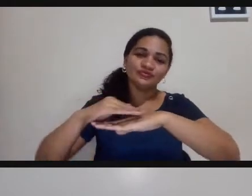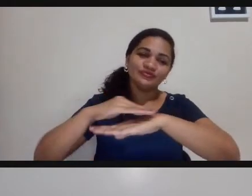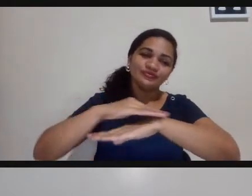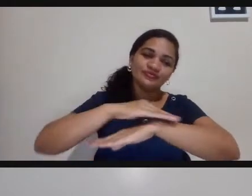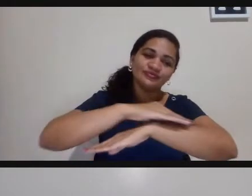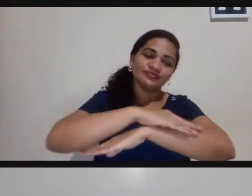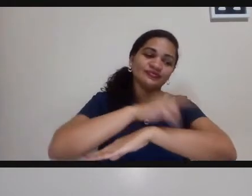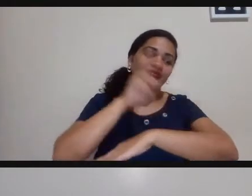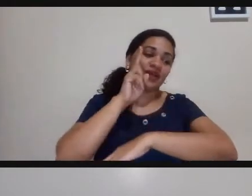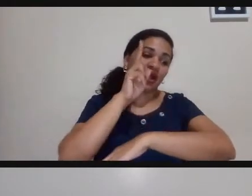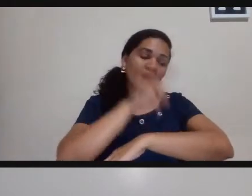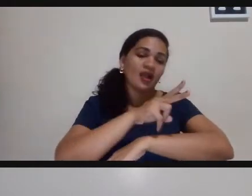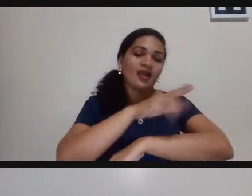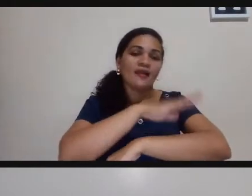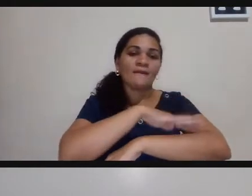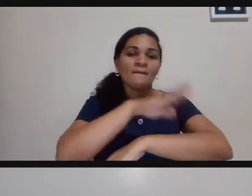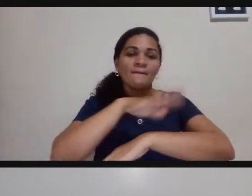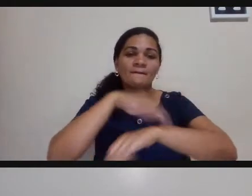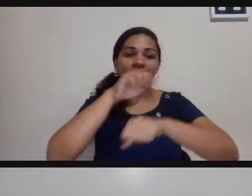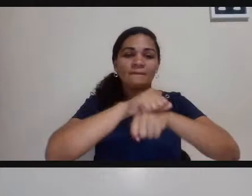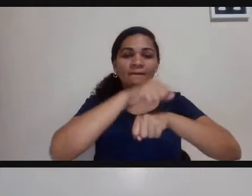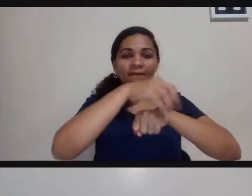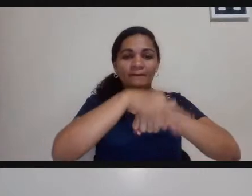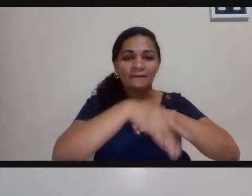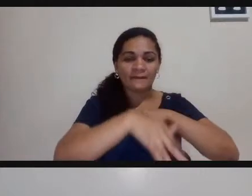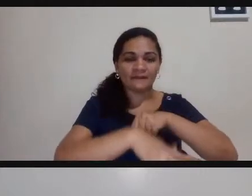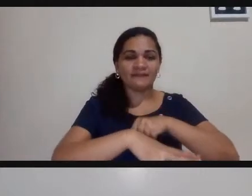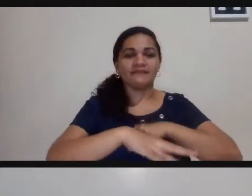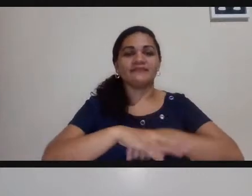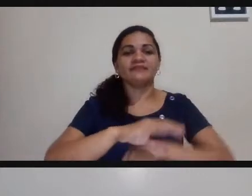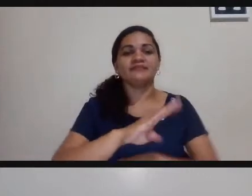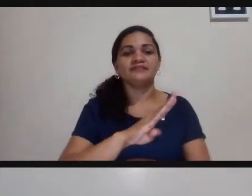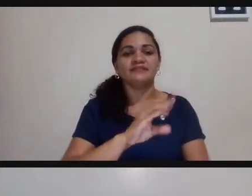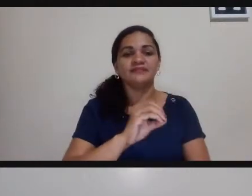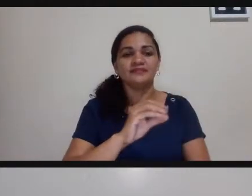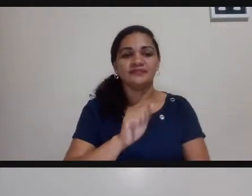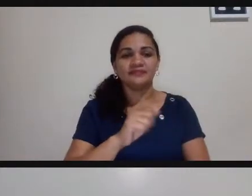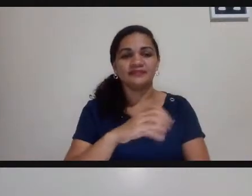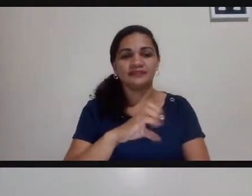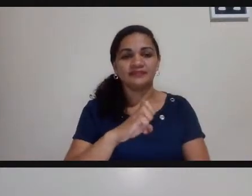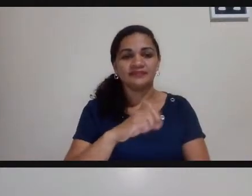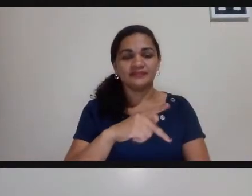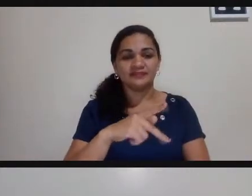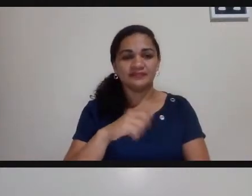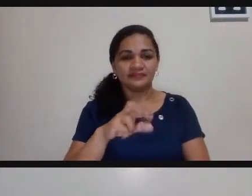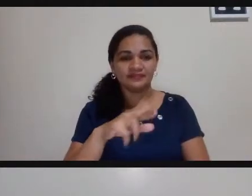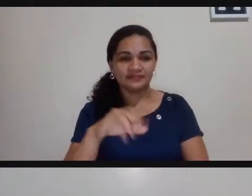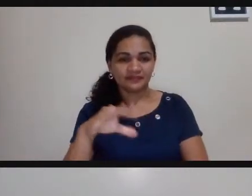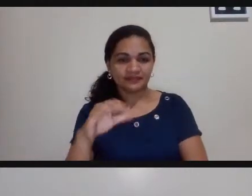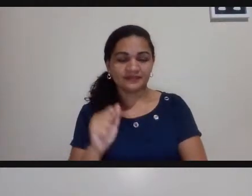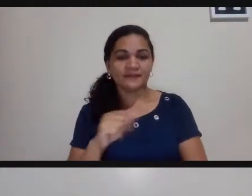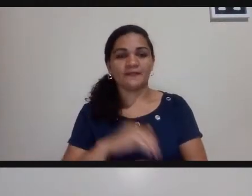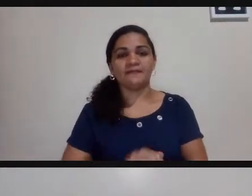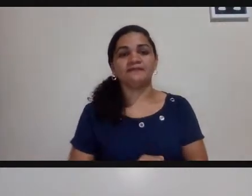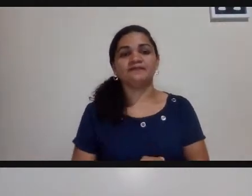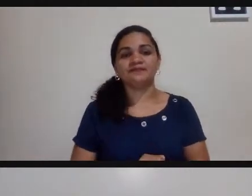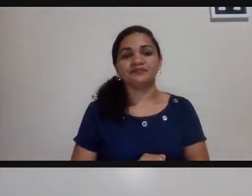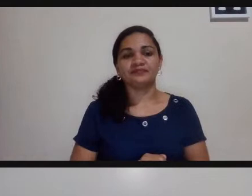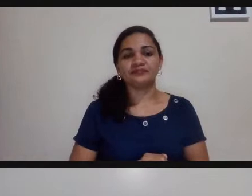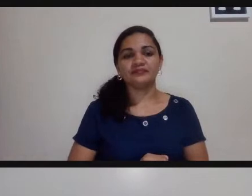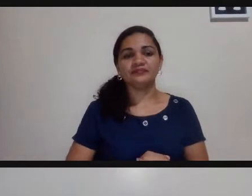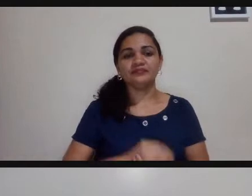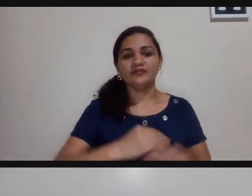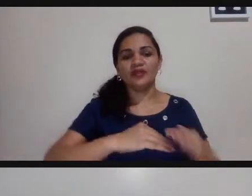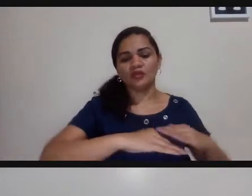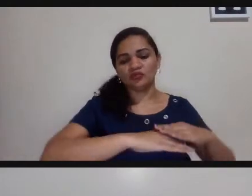barragem lá barra de Boa Esperança você imagina a cara tem geração hidrelétrica aqui por quê que energia tão cara quando você atravessa do lado do